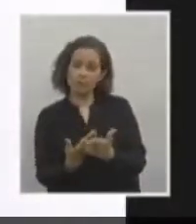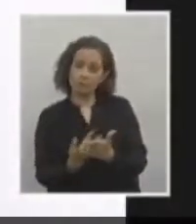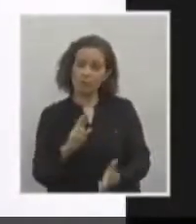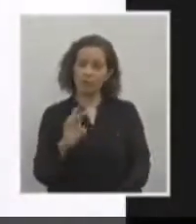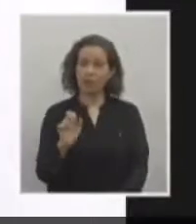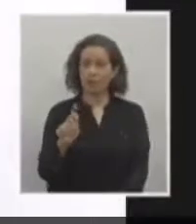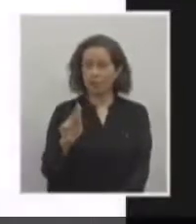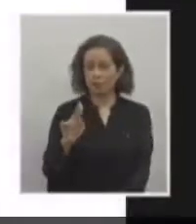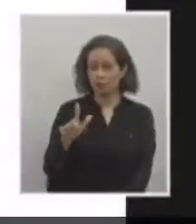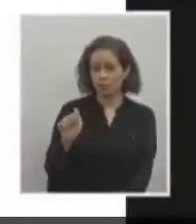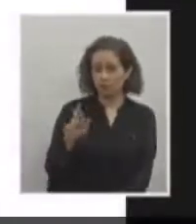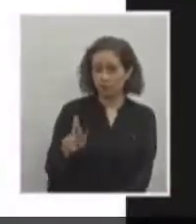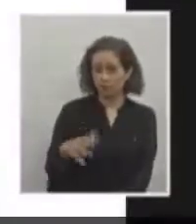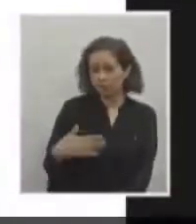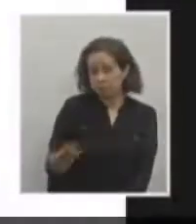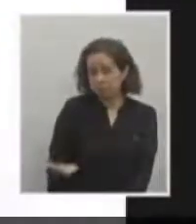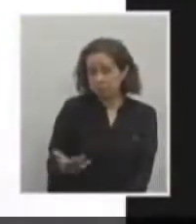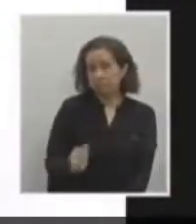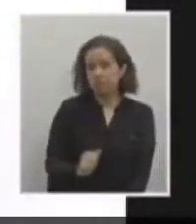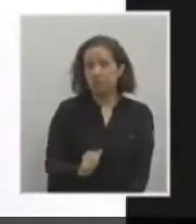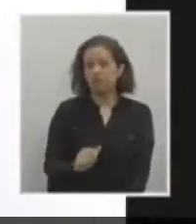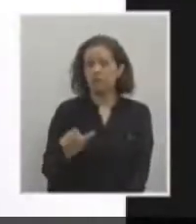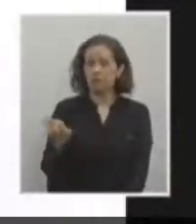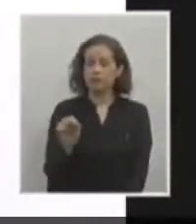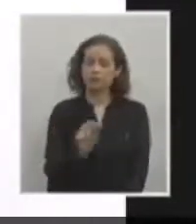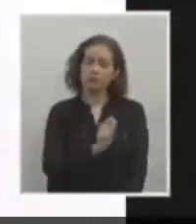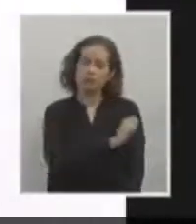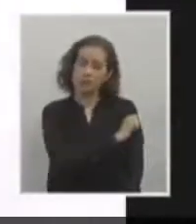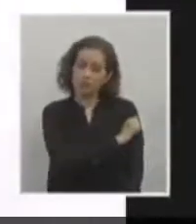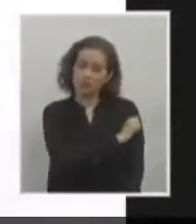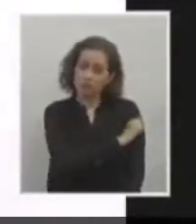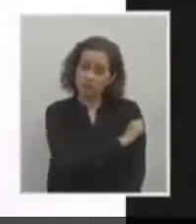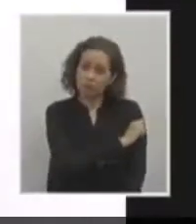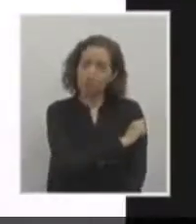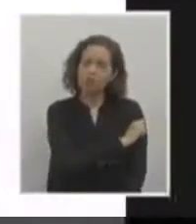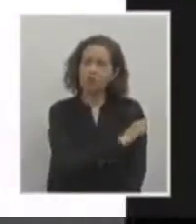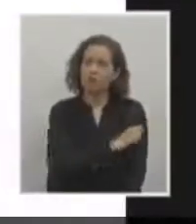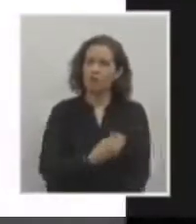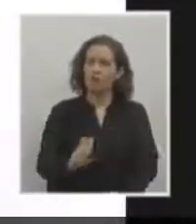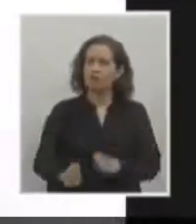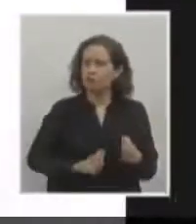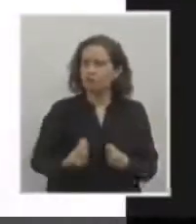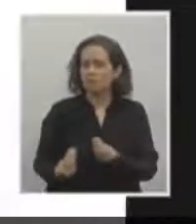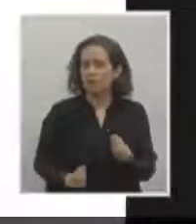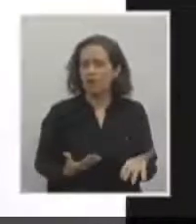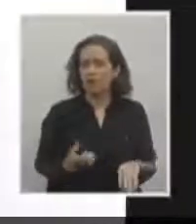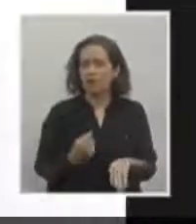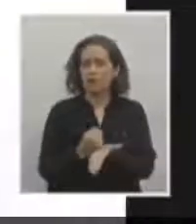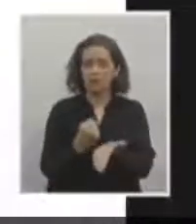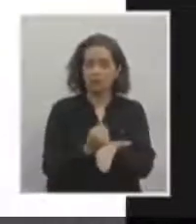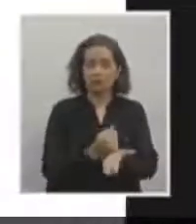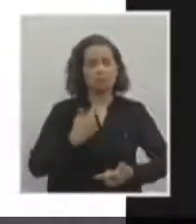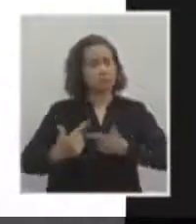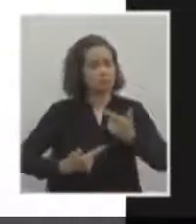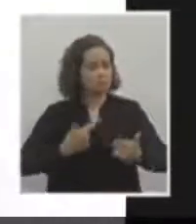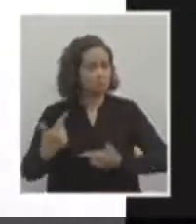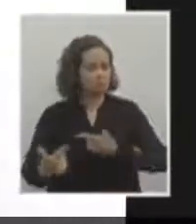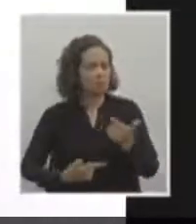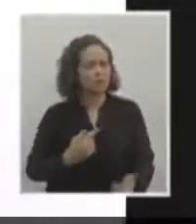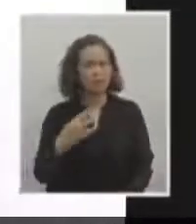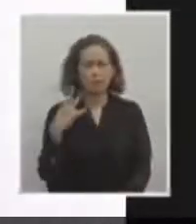suporte àquele aluno para que aquele aluno entenda todas as aulas. Ele prepara material, faz um trabalho muito bonito mesmo, para